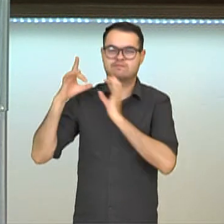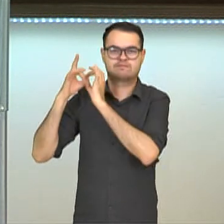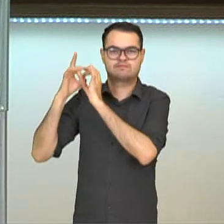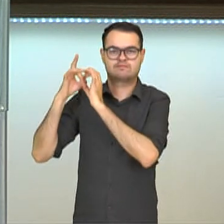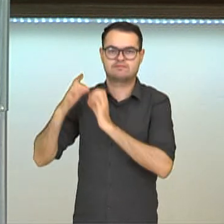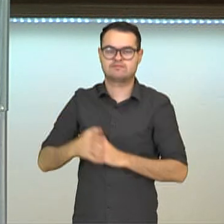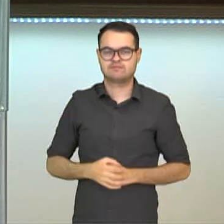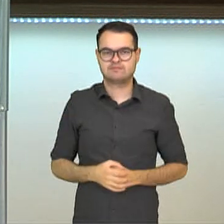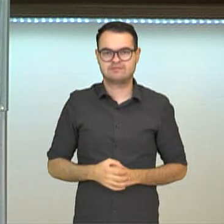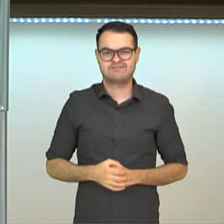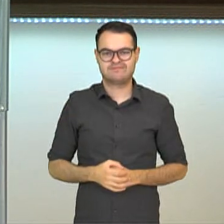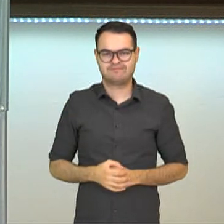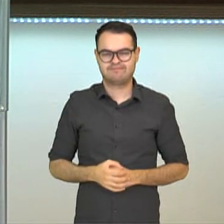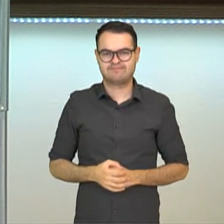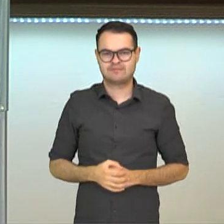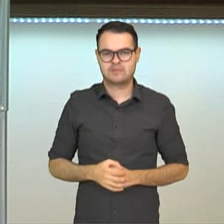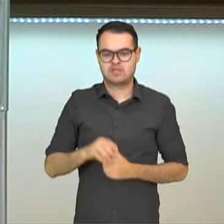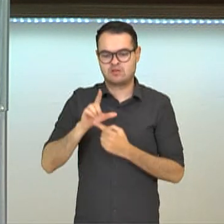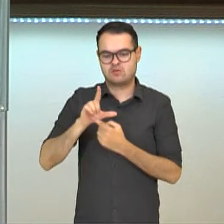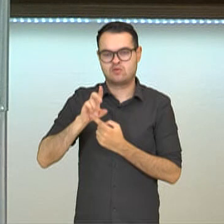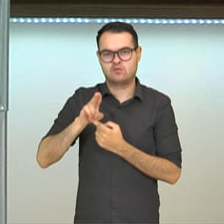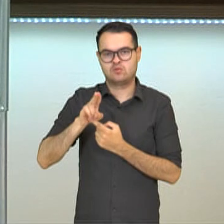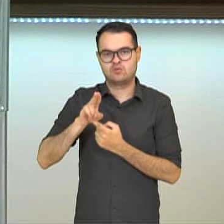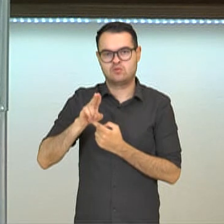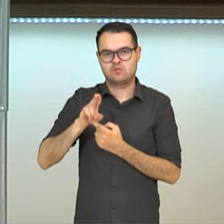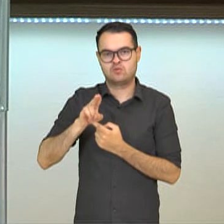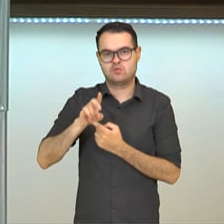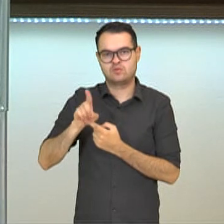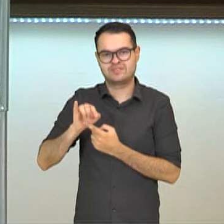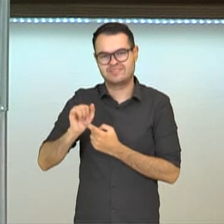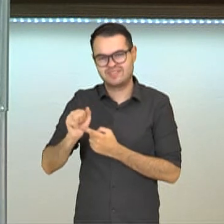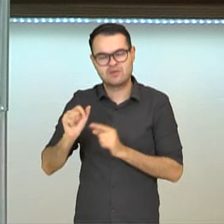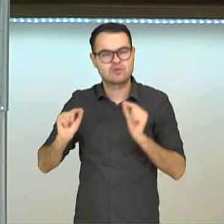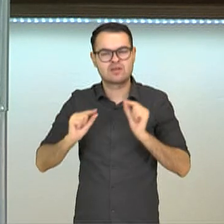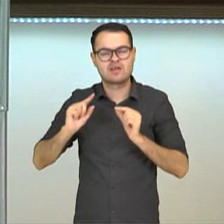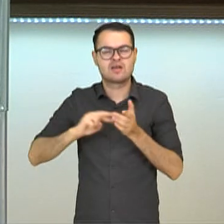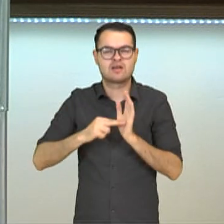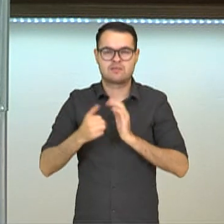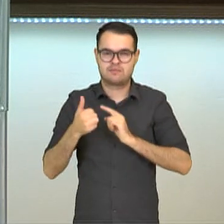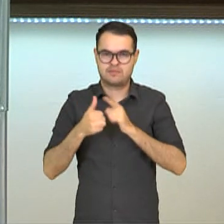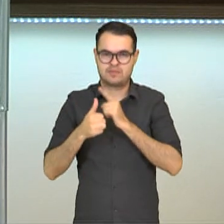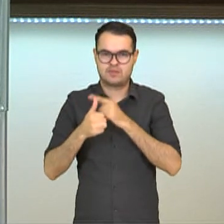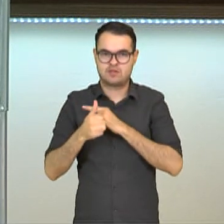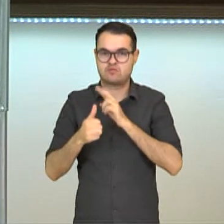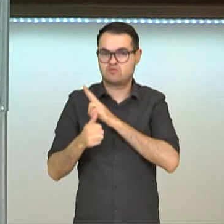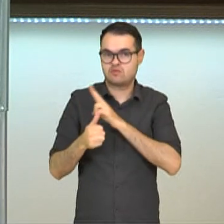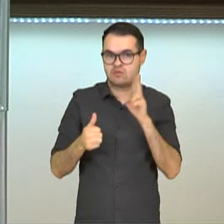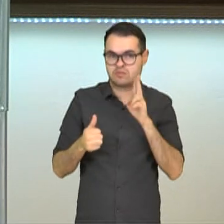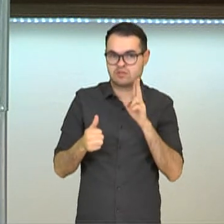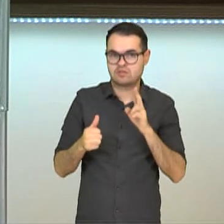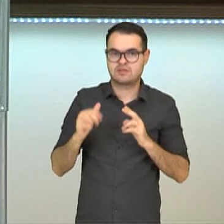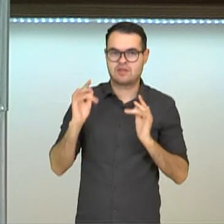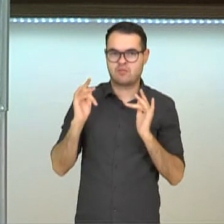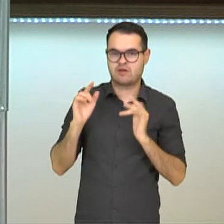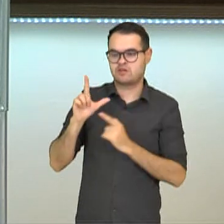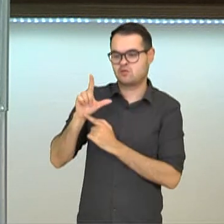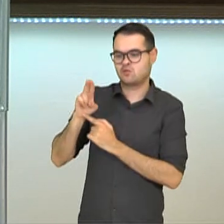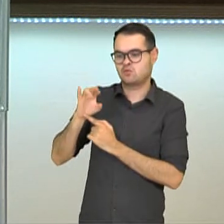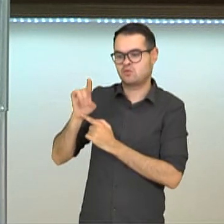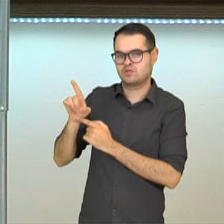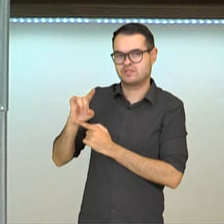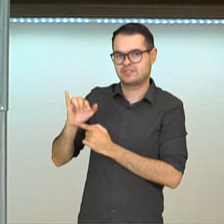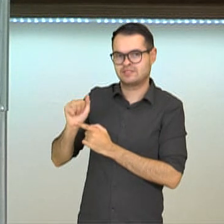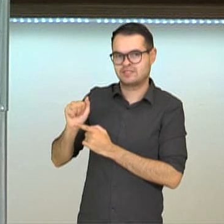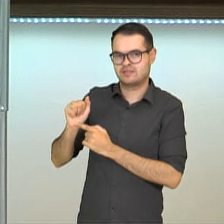nós temos também a palavra luzia, que a gente pode pensar nela de duas formas. Primeiro, o nome da namorada e segundo, o